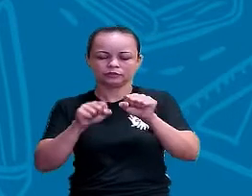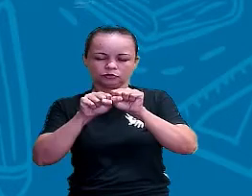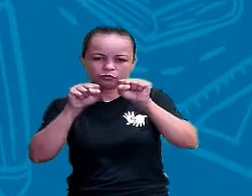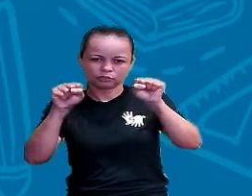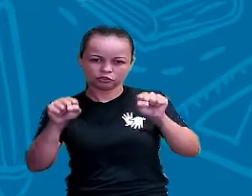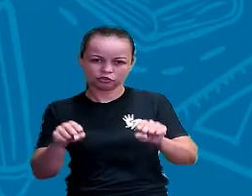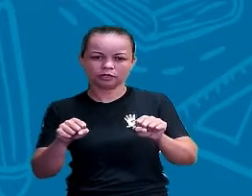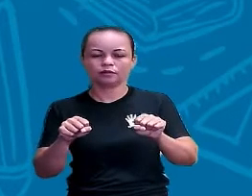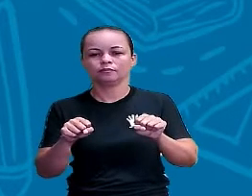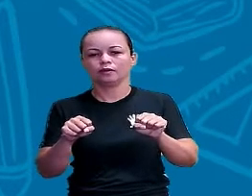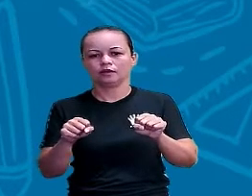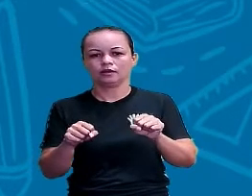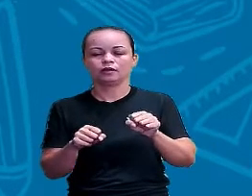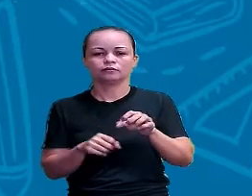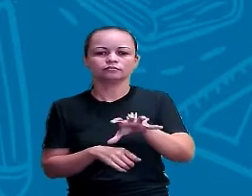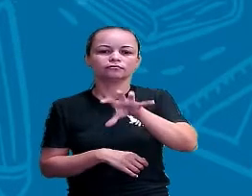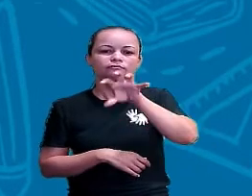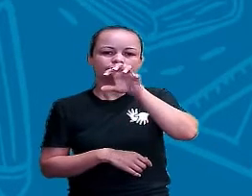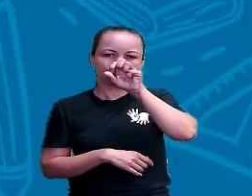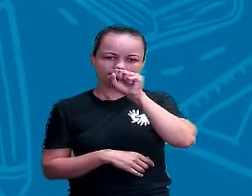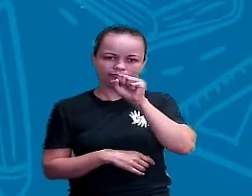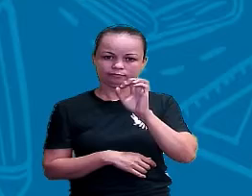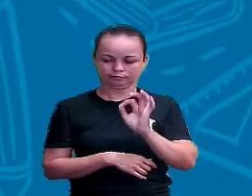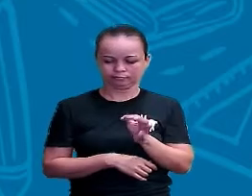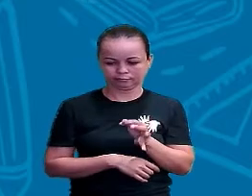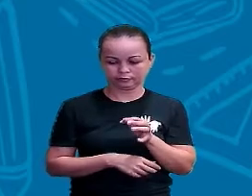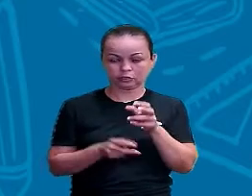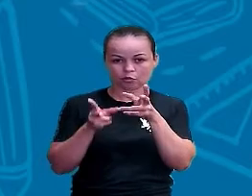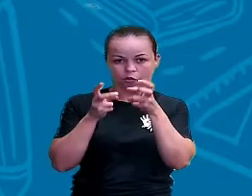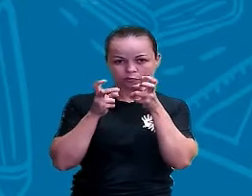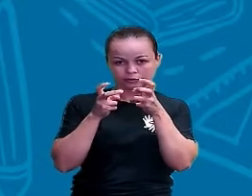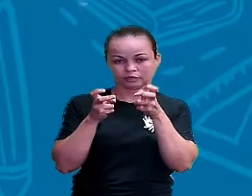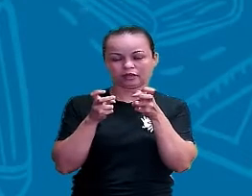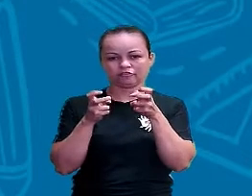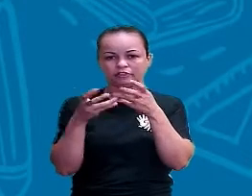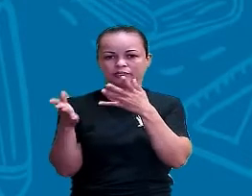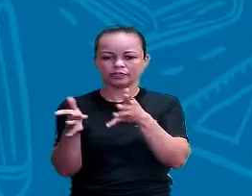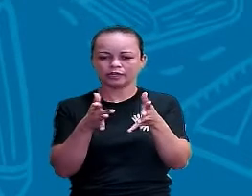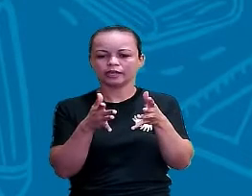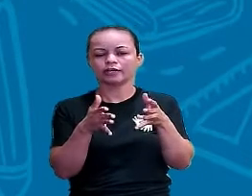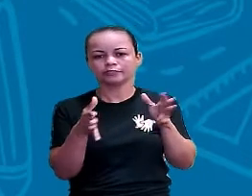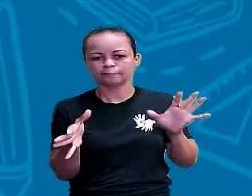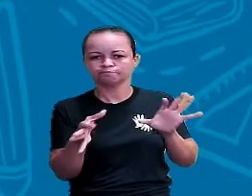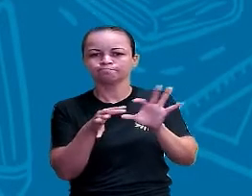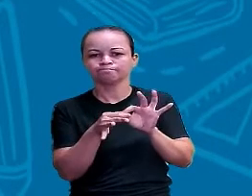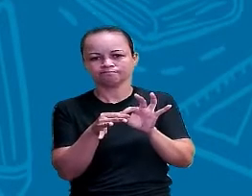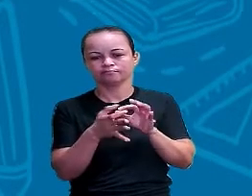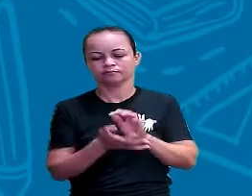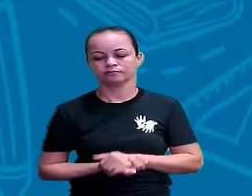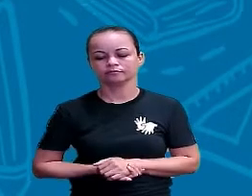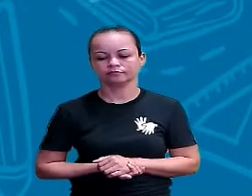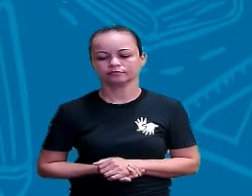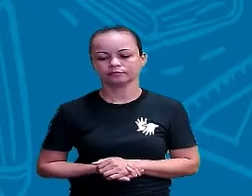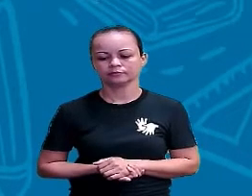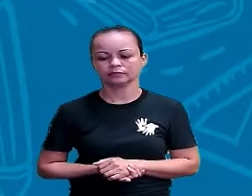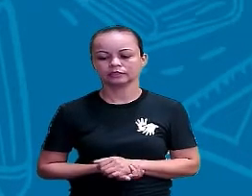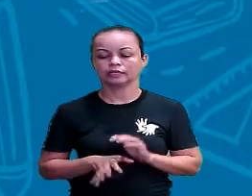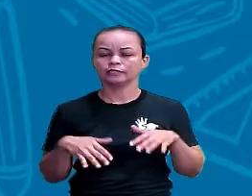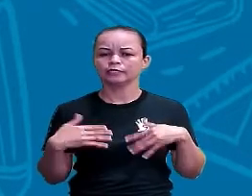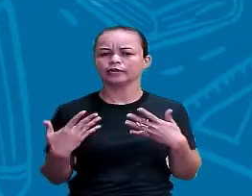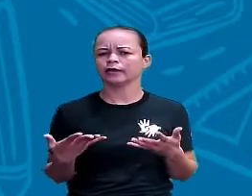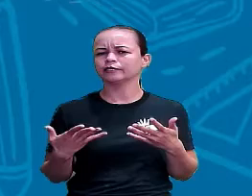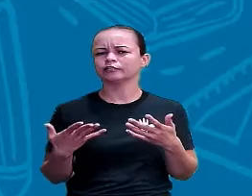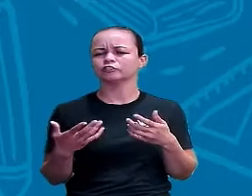sistema respiratório, tá certo? Então, observem que eles atuam de forma integrada. E aí a gente chega, né, em